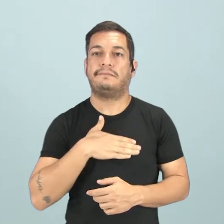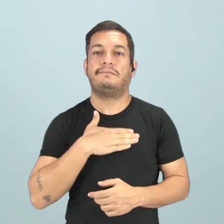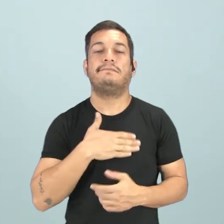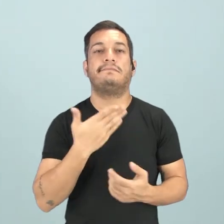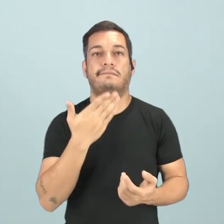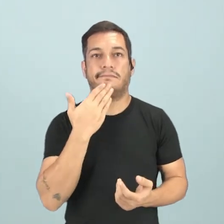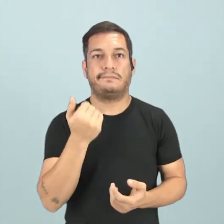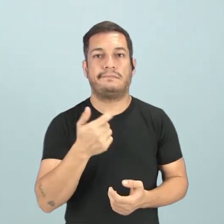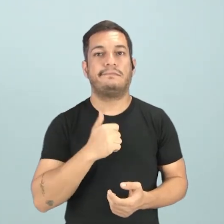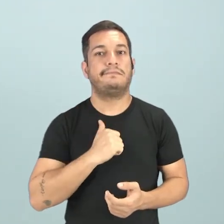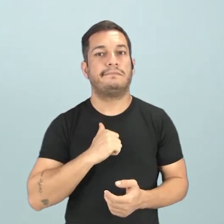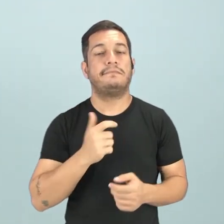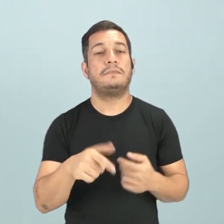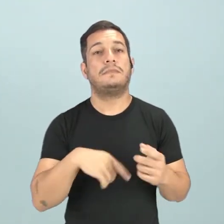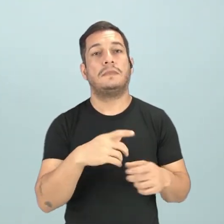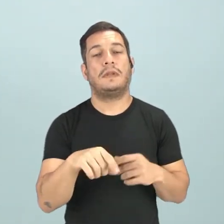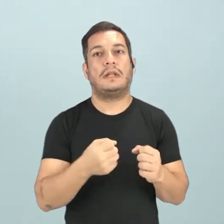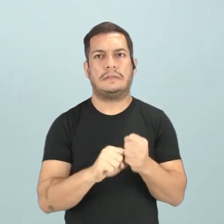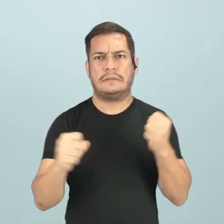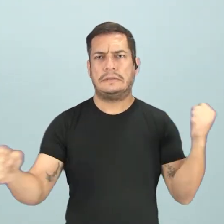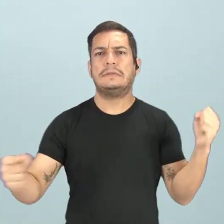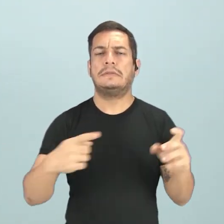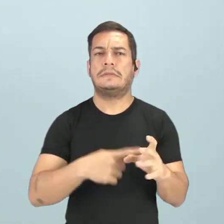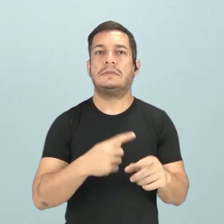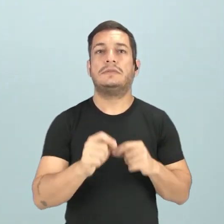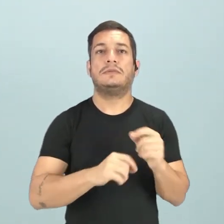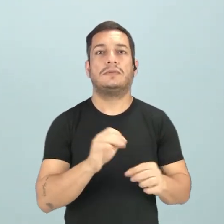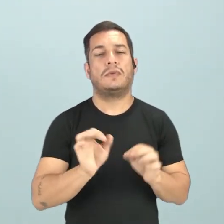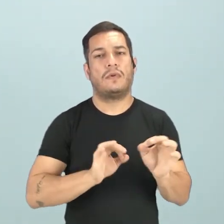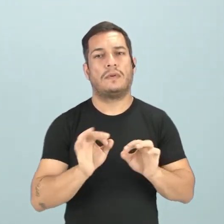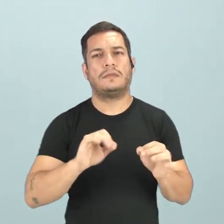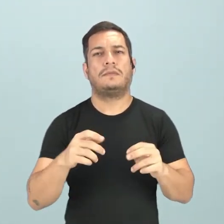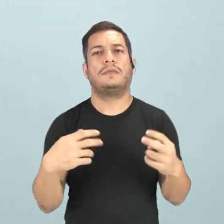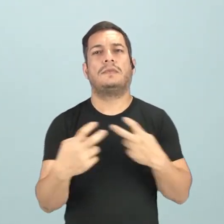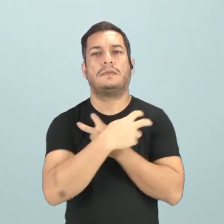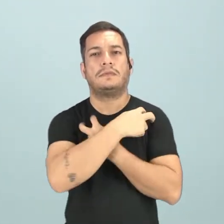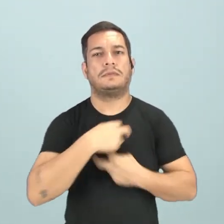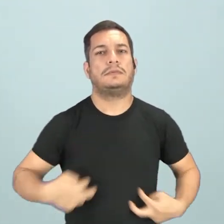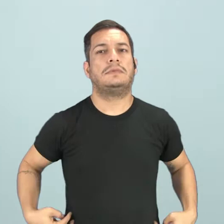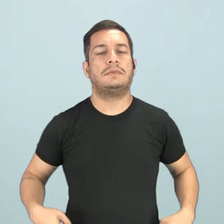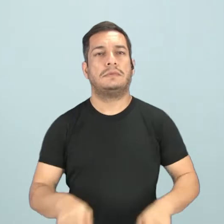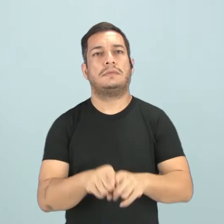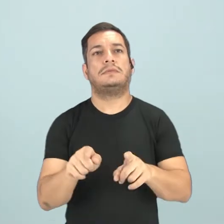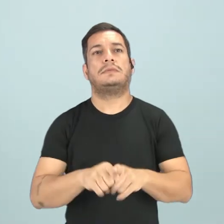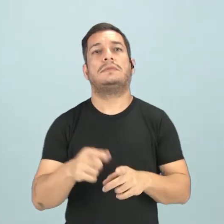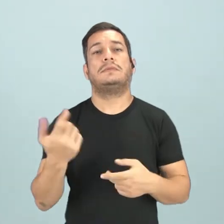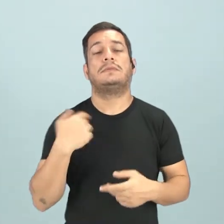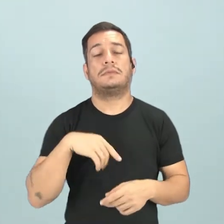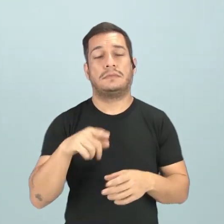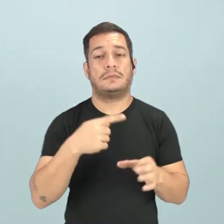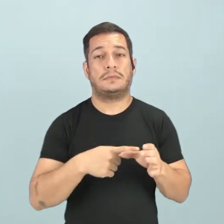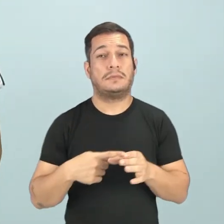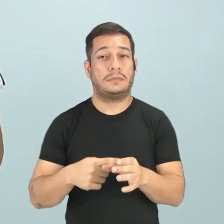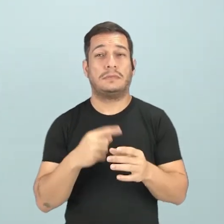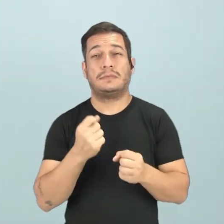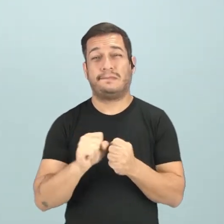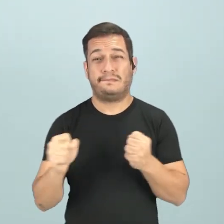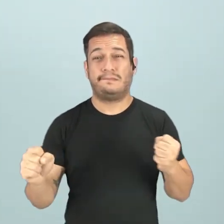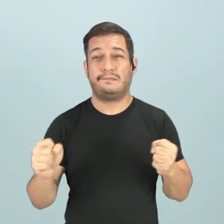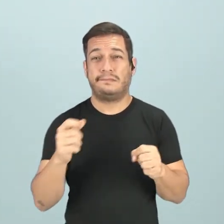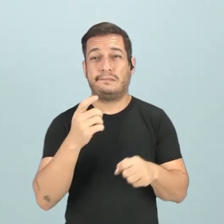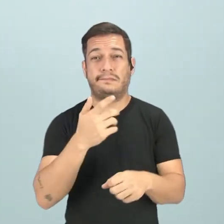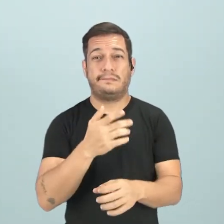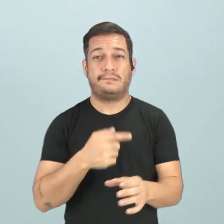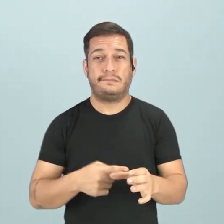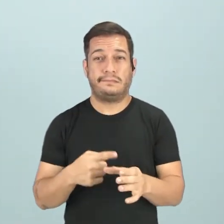grandes metrópoles, né, a paisagem urbana ela é composta, né, por vários trânsitos. Então, a paisagem urbana nas grandes metrópoles, a gente vê uma